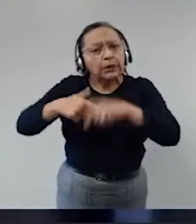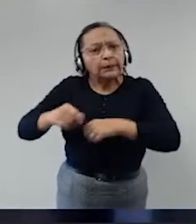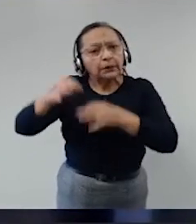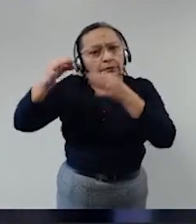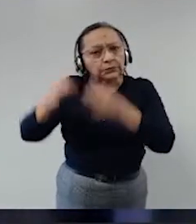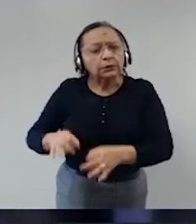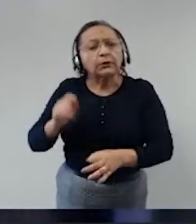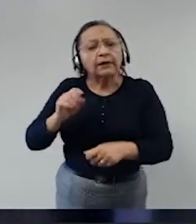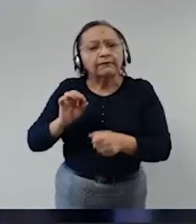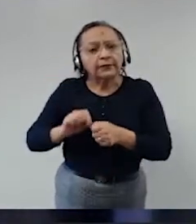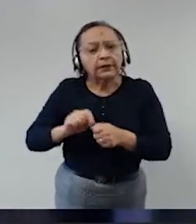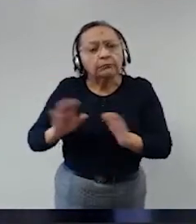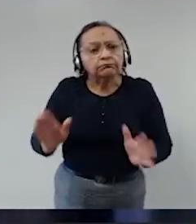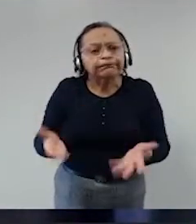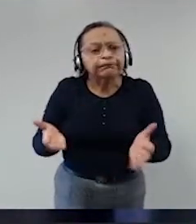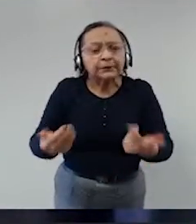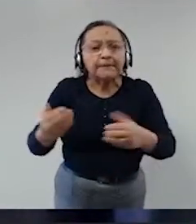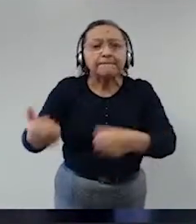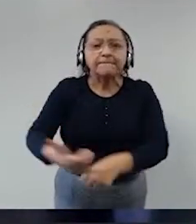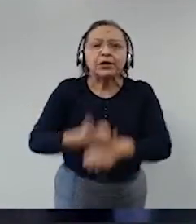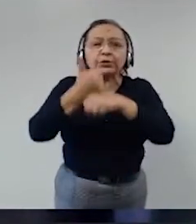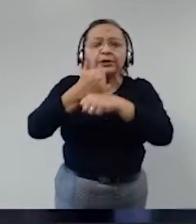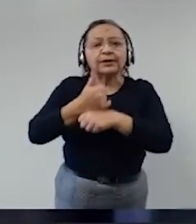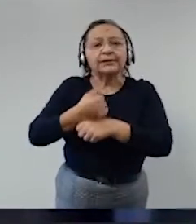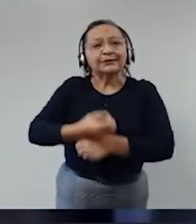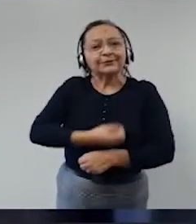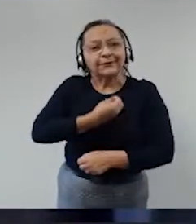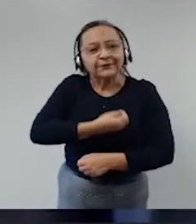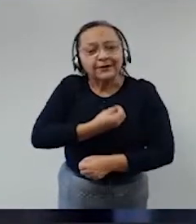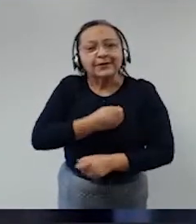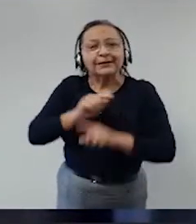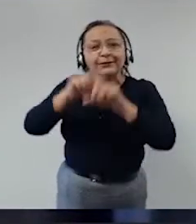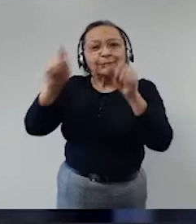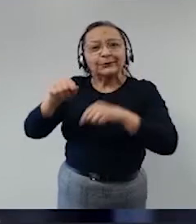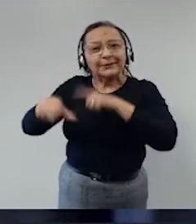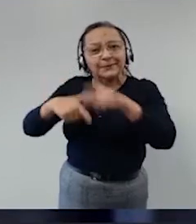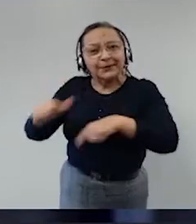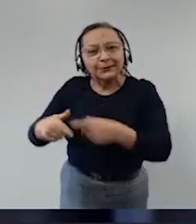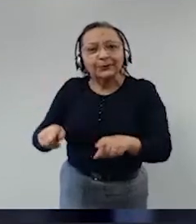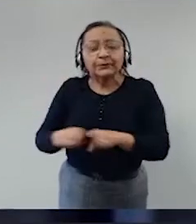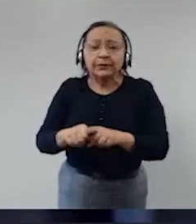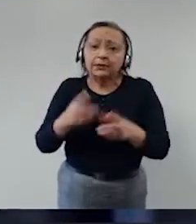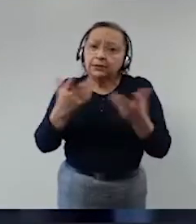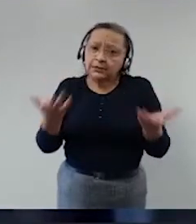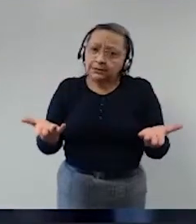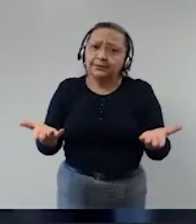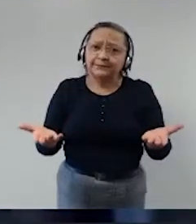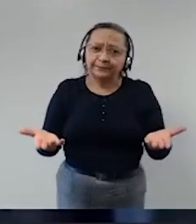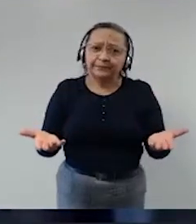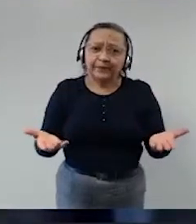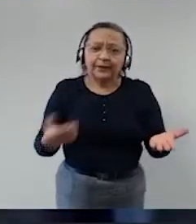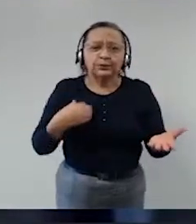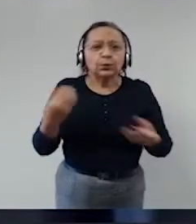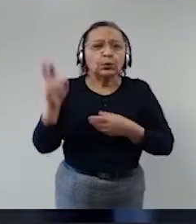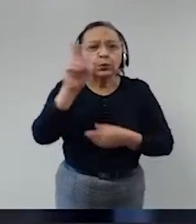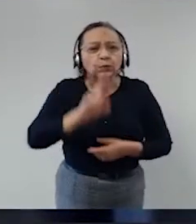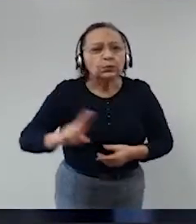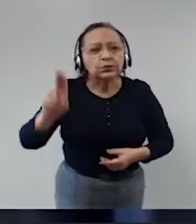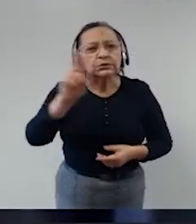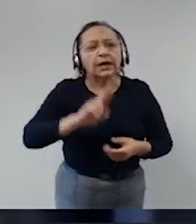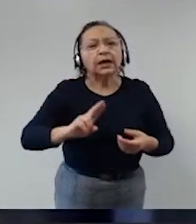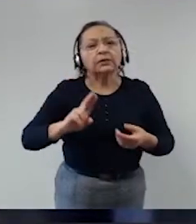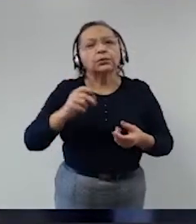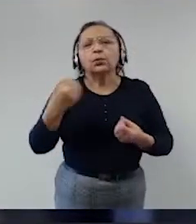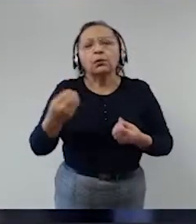promoção da melhoria das condições de labor e de vida do trabalhador, e isso através dos mecanismos da